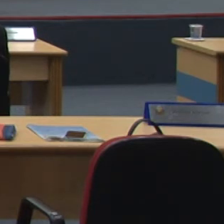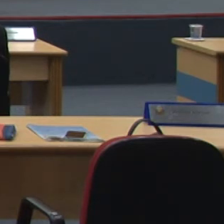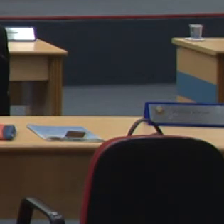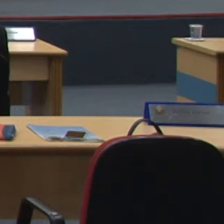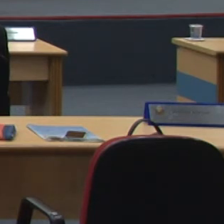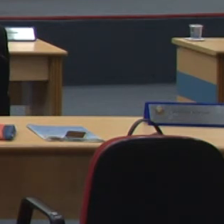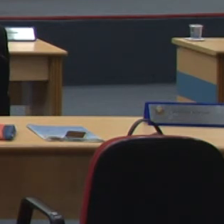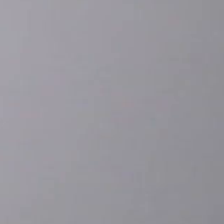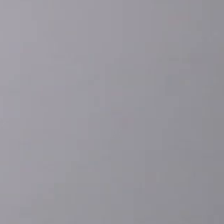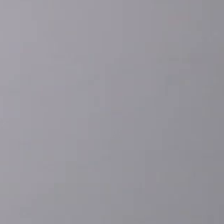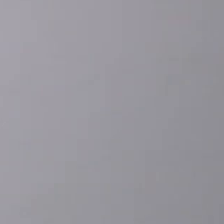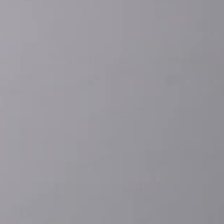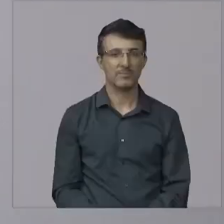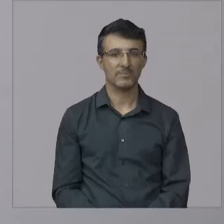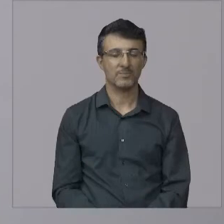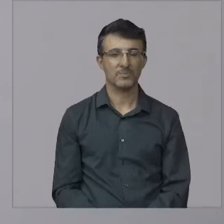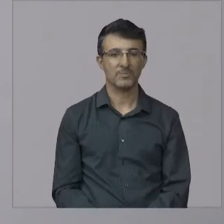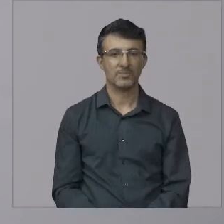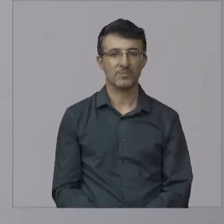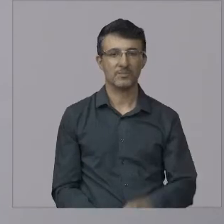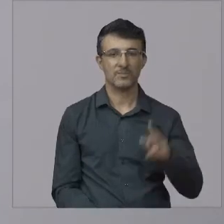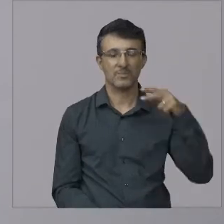Vereadora Dulce Rita.